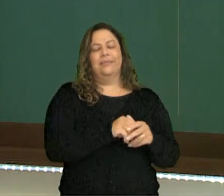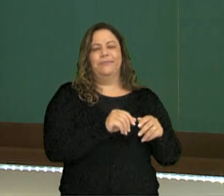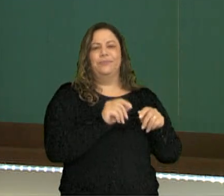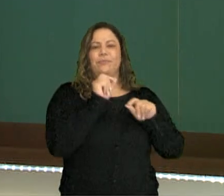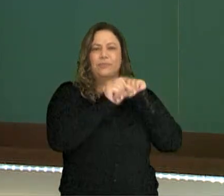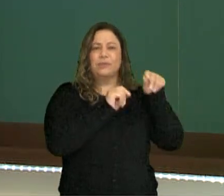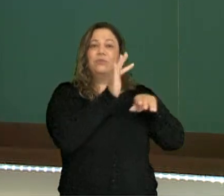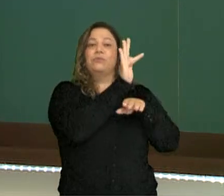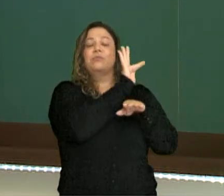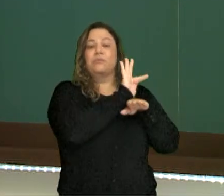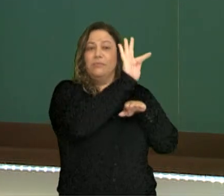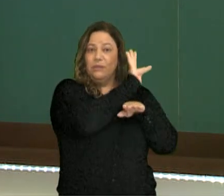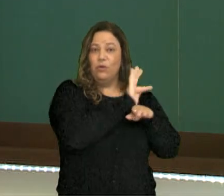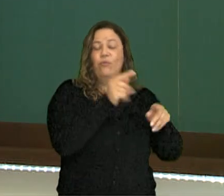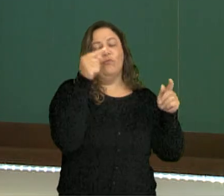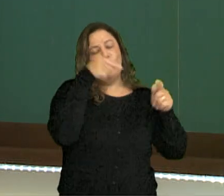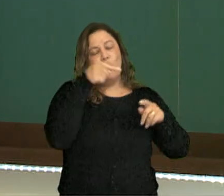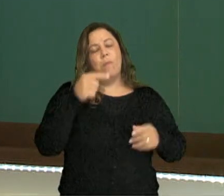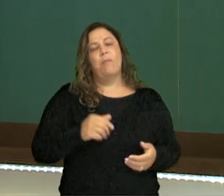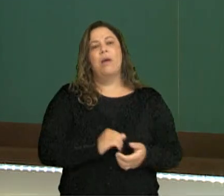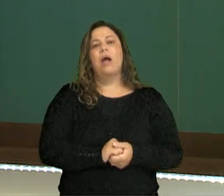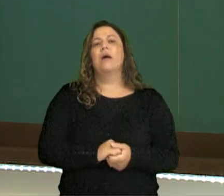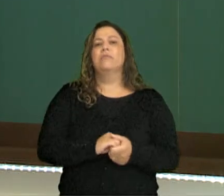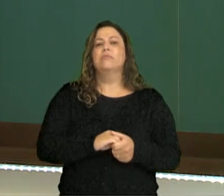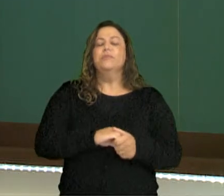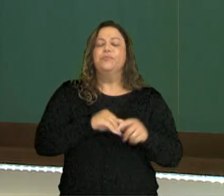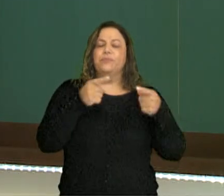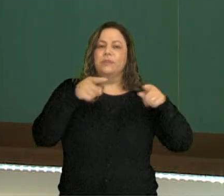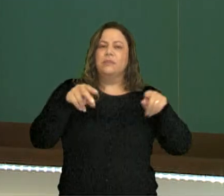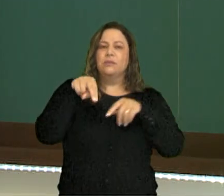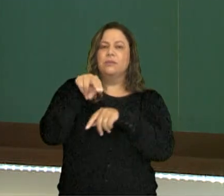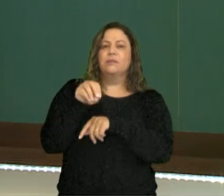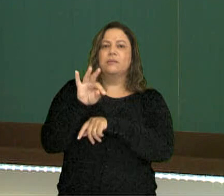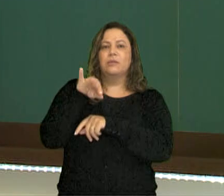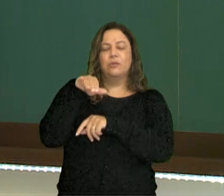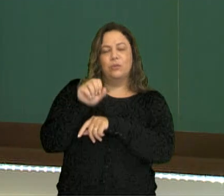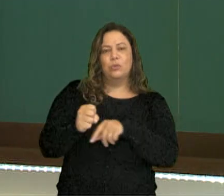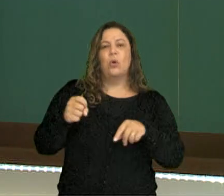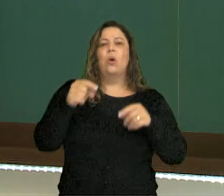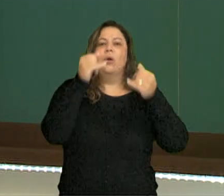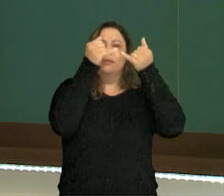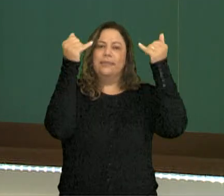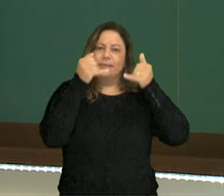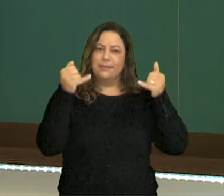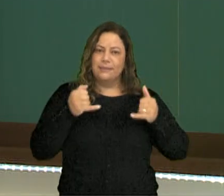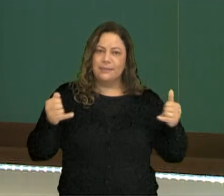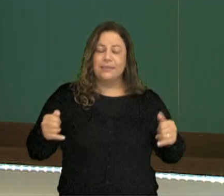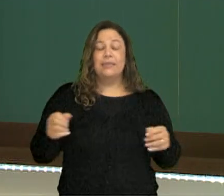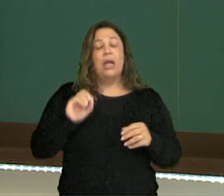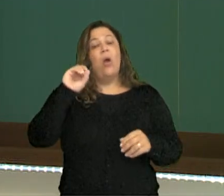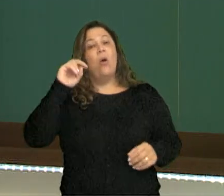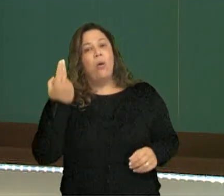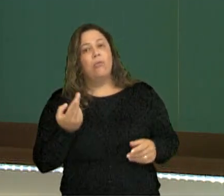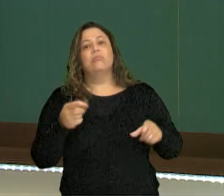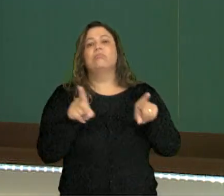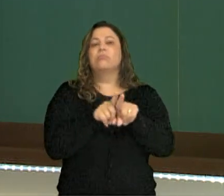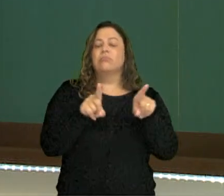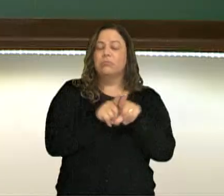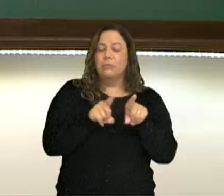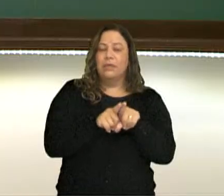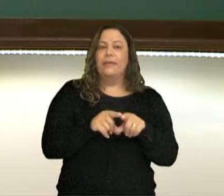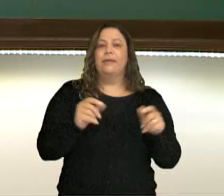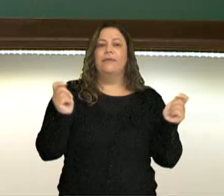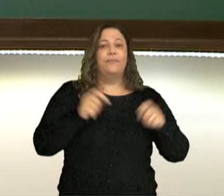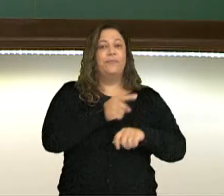Como a gente viu com a questão das notas musicais, as linhas, né? Ou pode ser também da